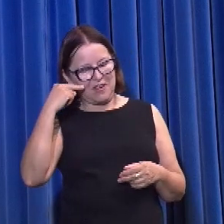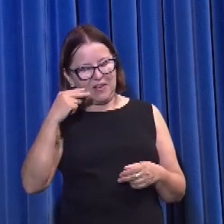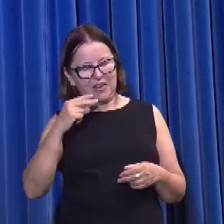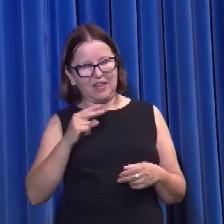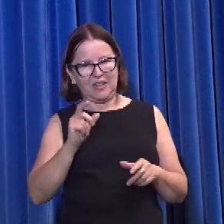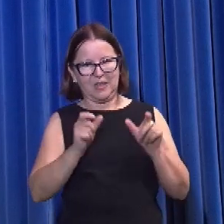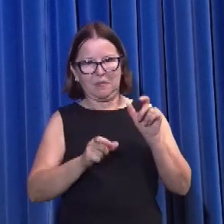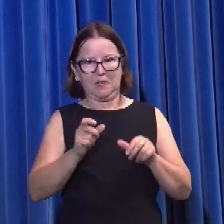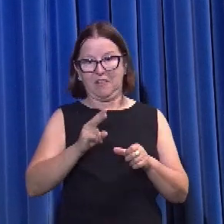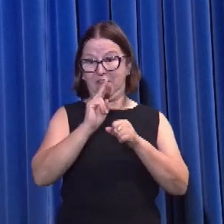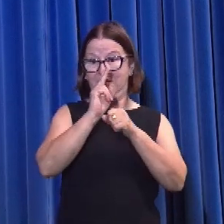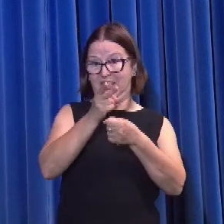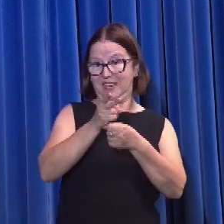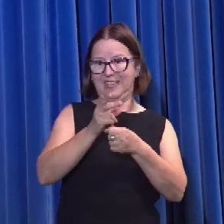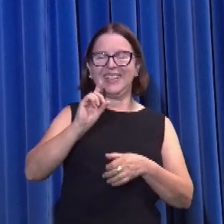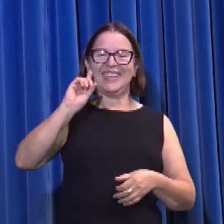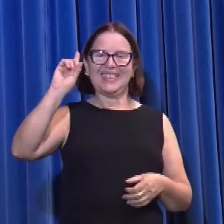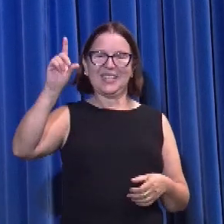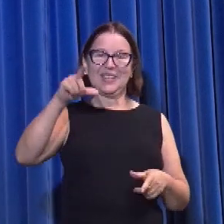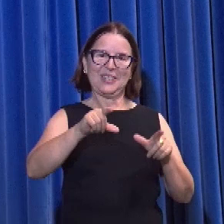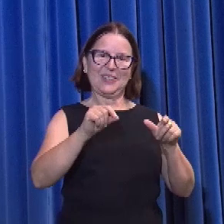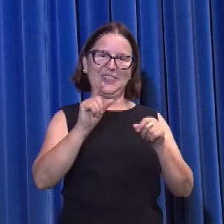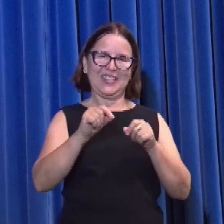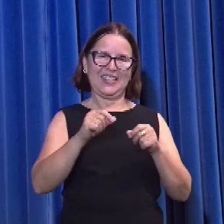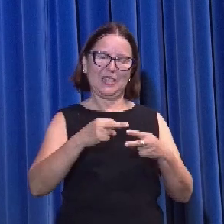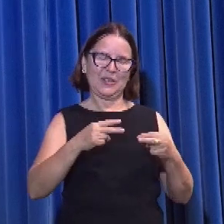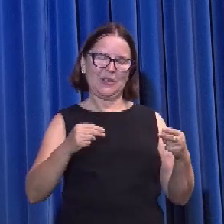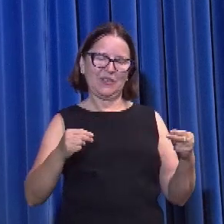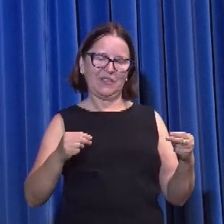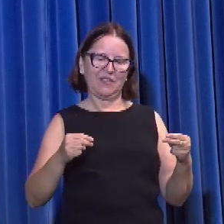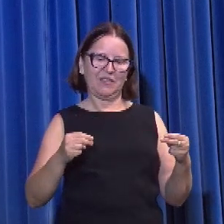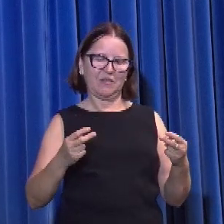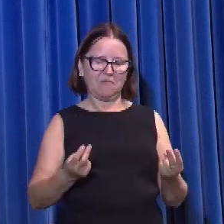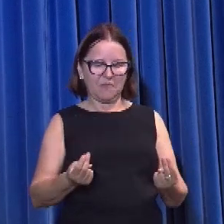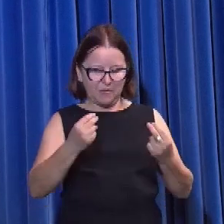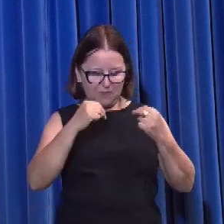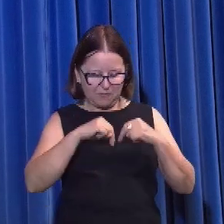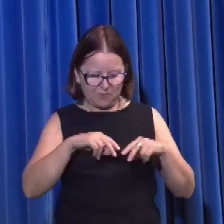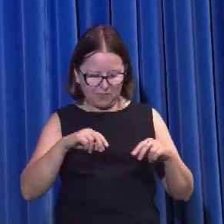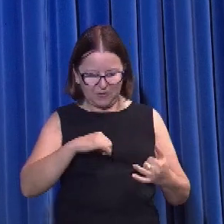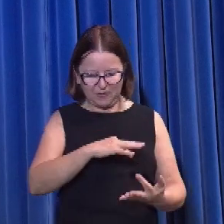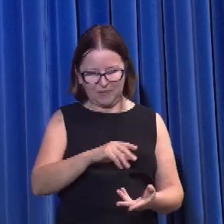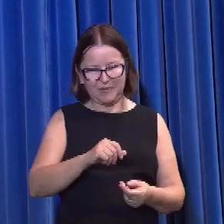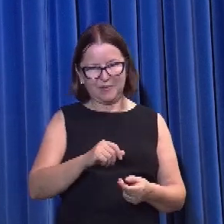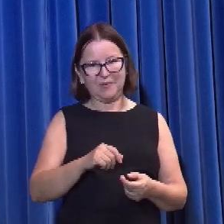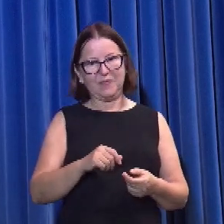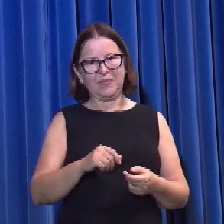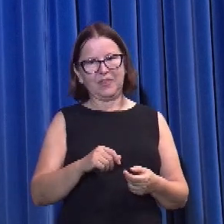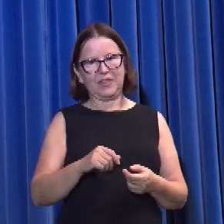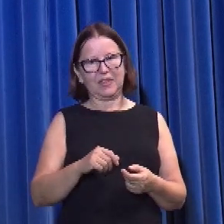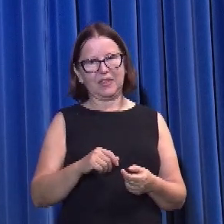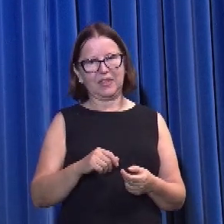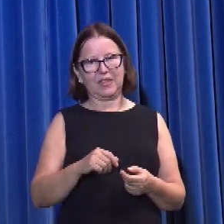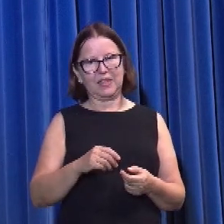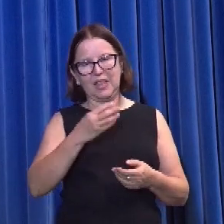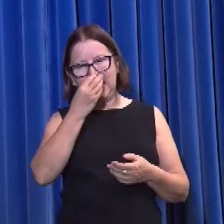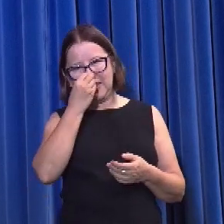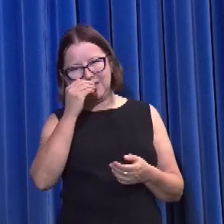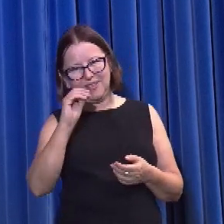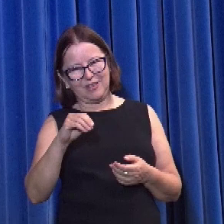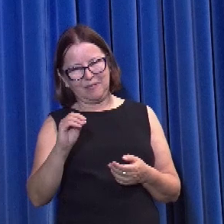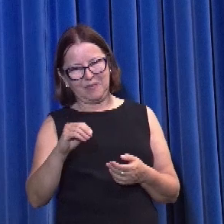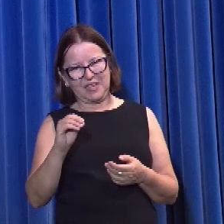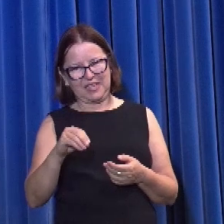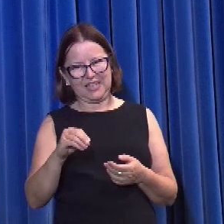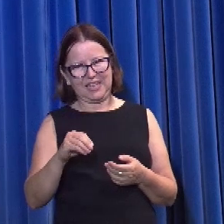fortes. E Deus escolheu as coisas humildes do mundo e as desprezadas